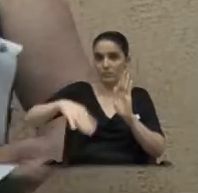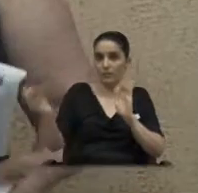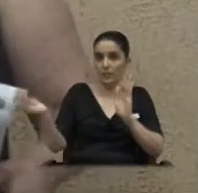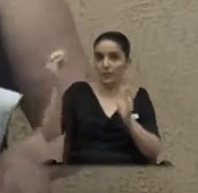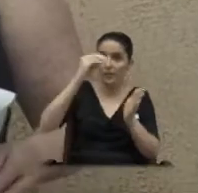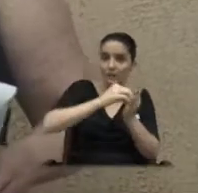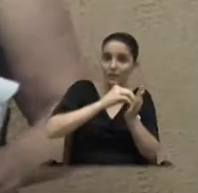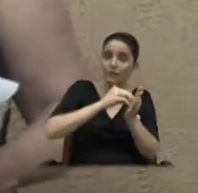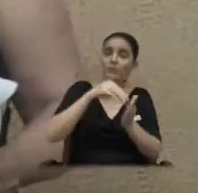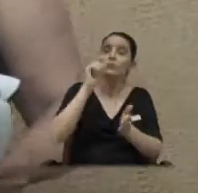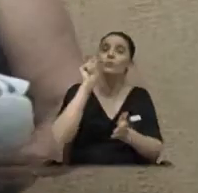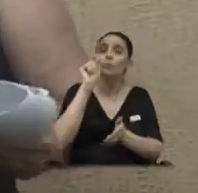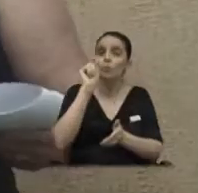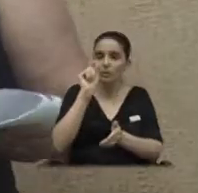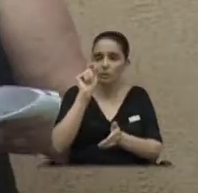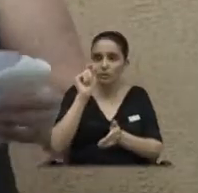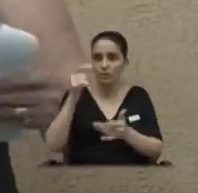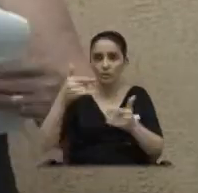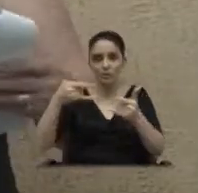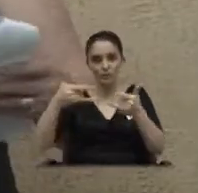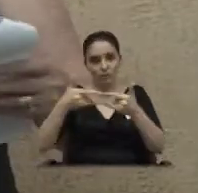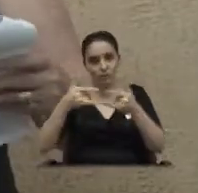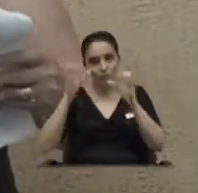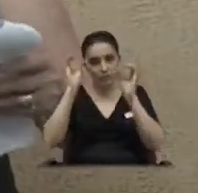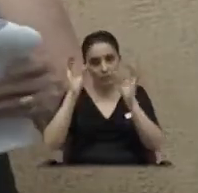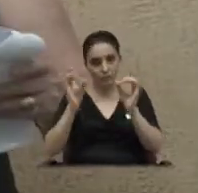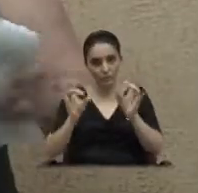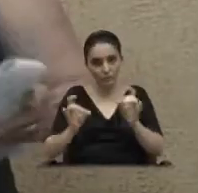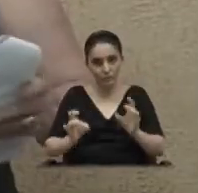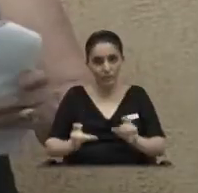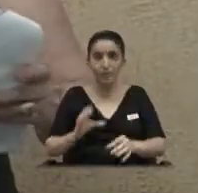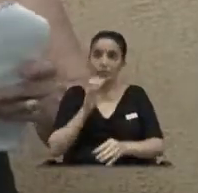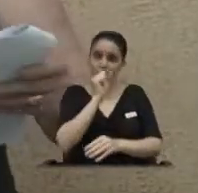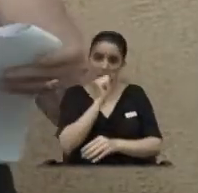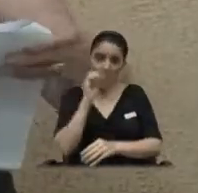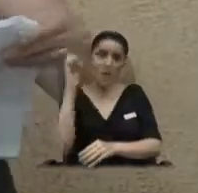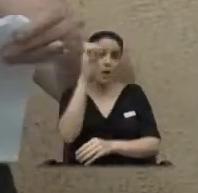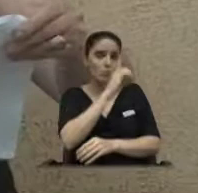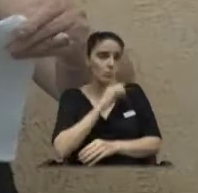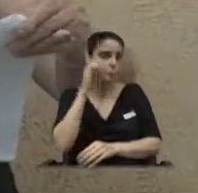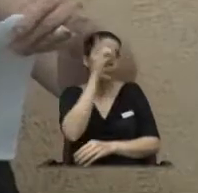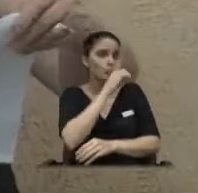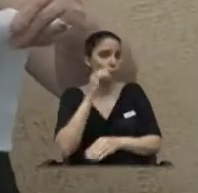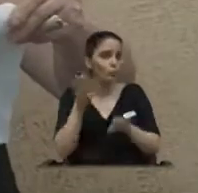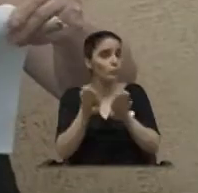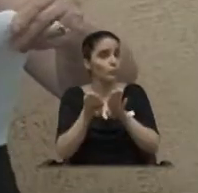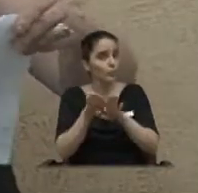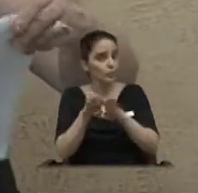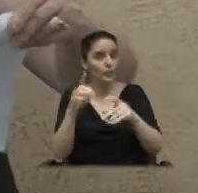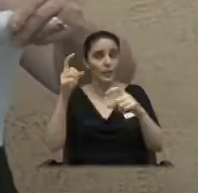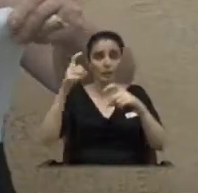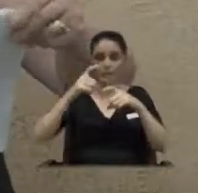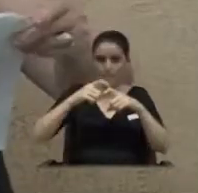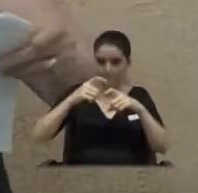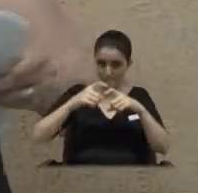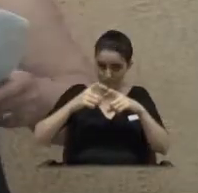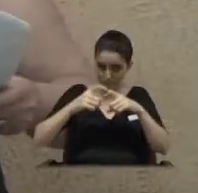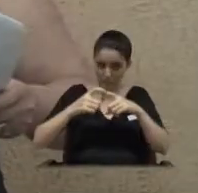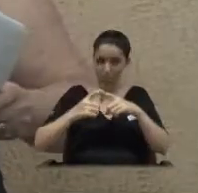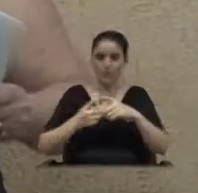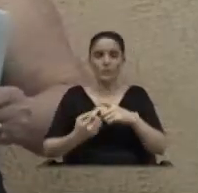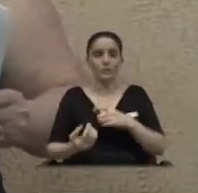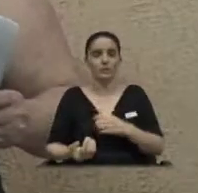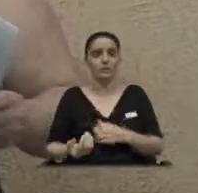acrescente que o passe especial será para fins de semana, para fins de atendimento médico, educacional e lazer,